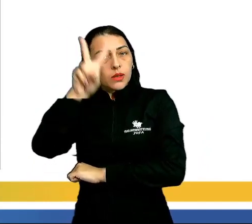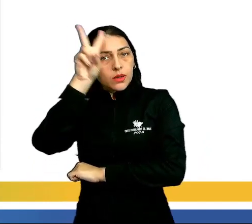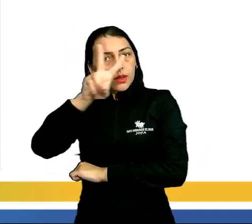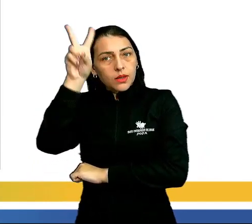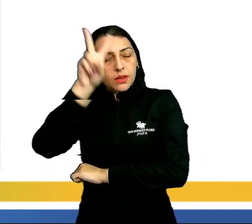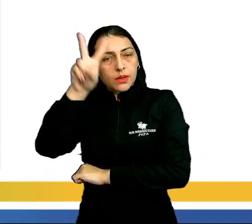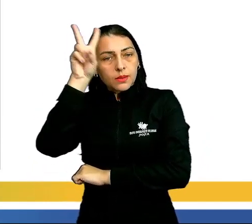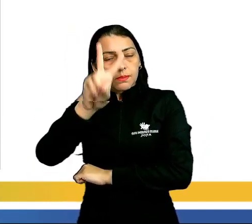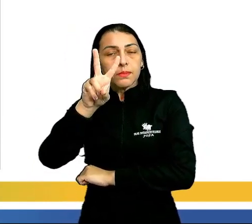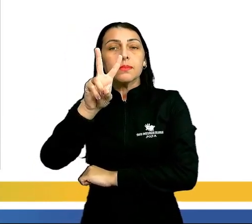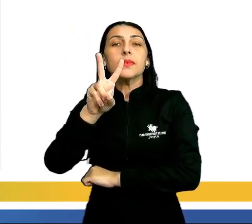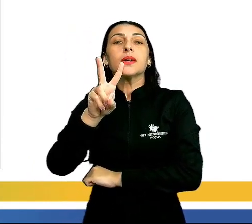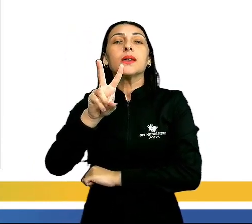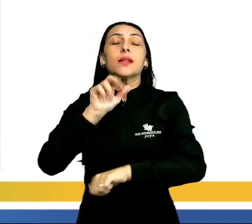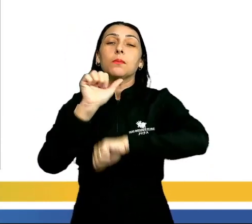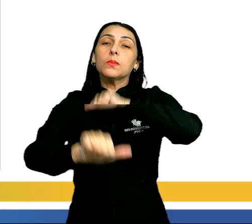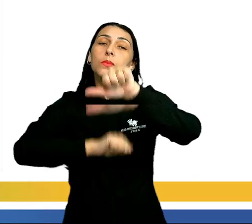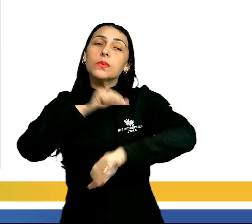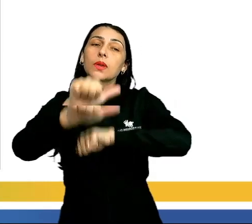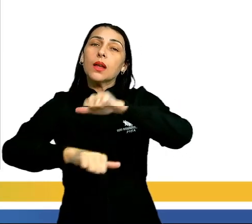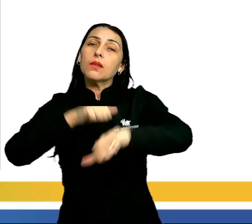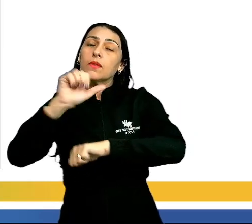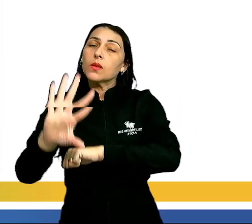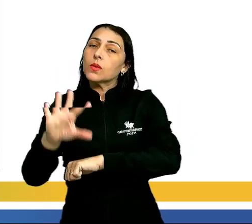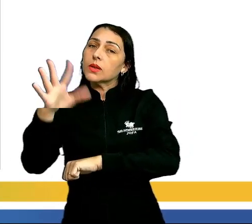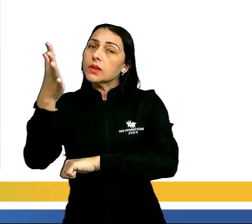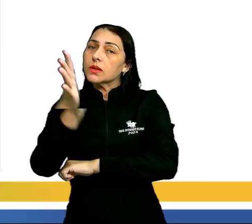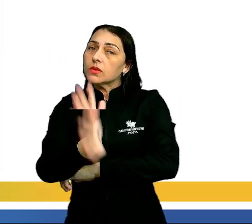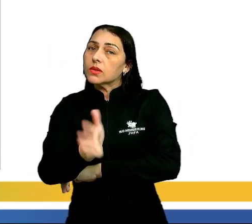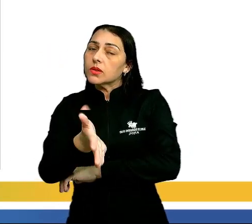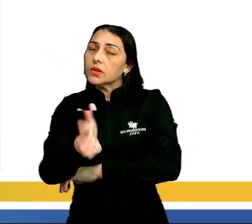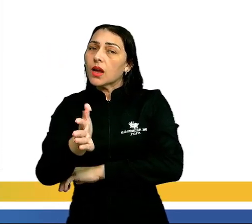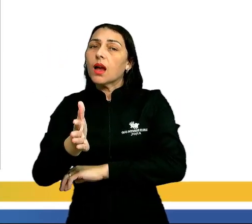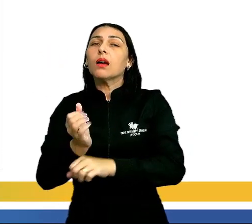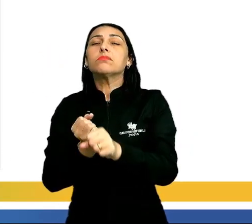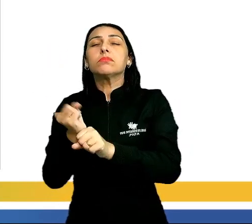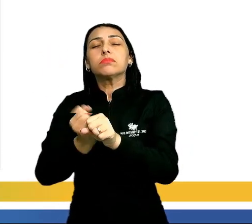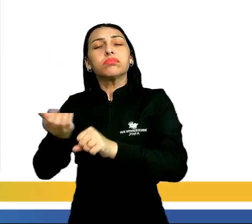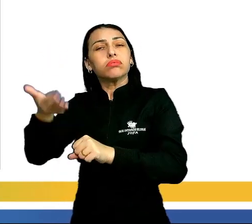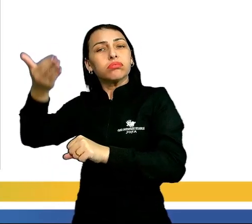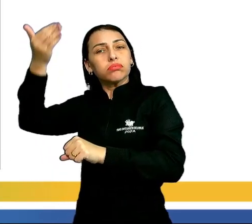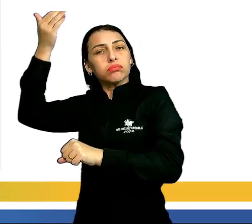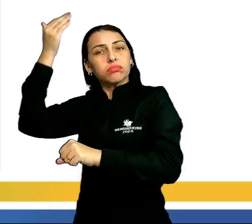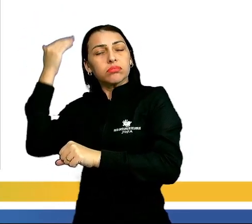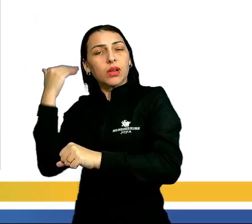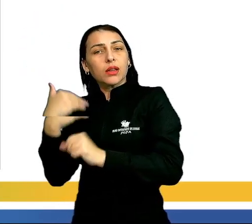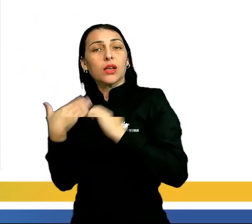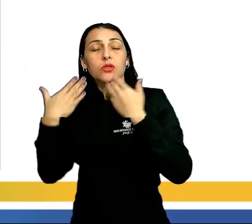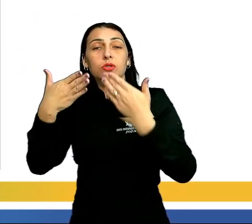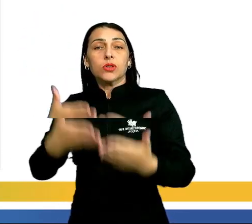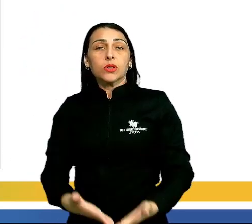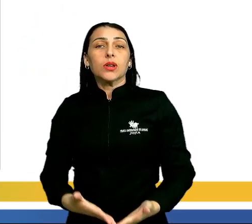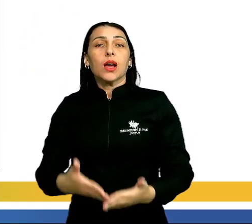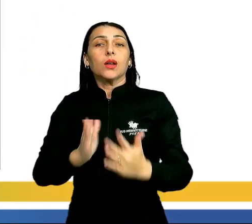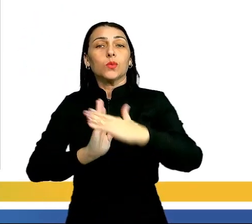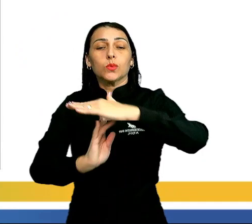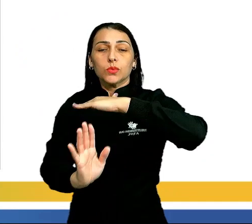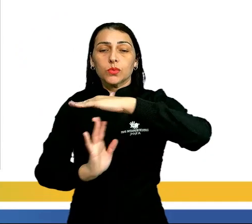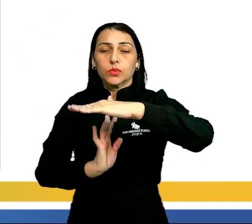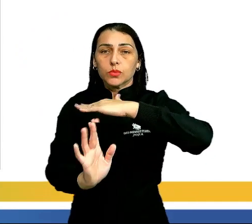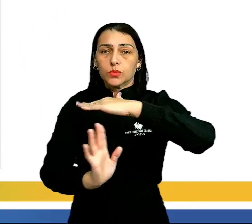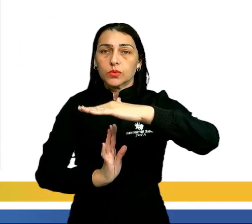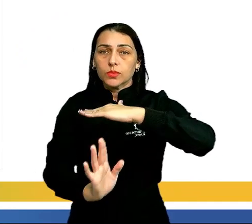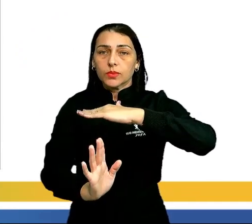relembrando, essa dinâmica ela vem ocorrendo já há muitos anos, desde a chegada lá dos